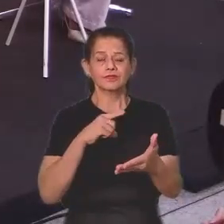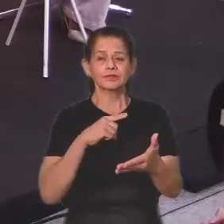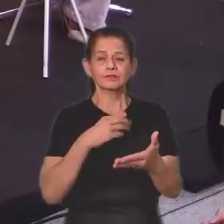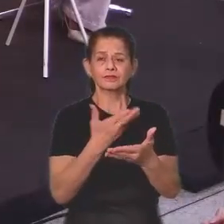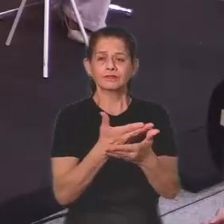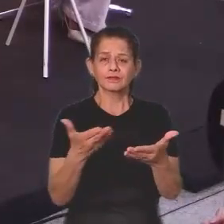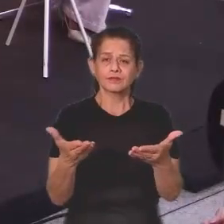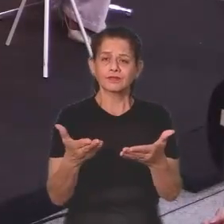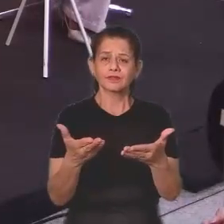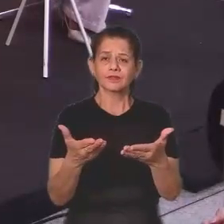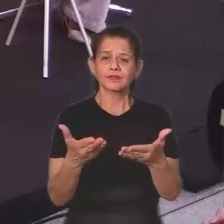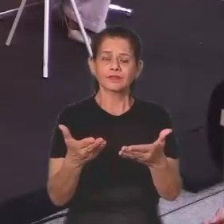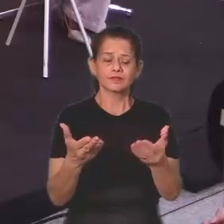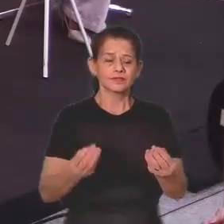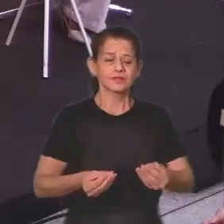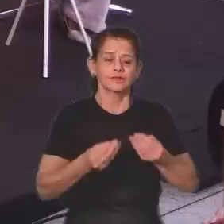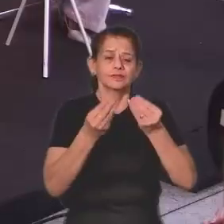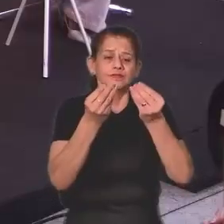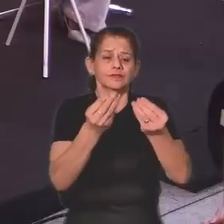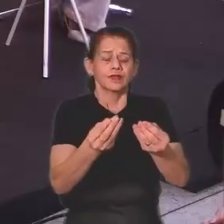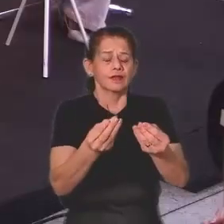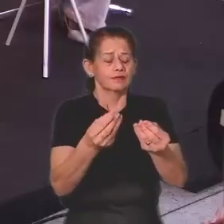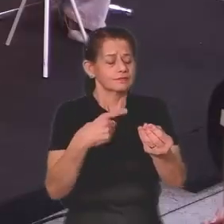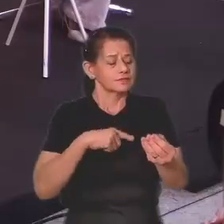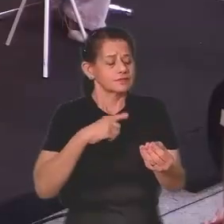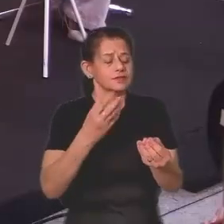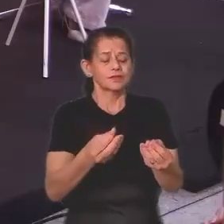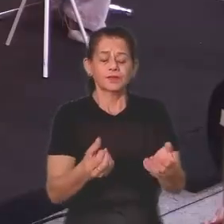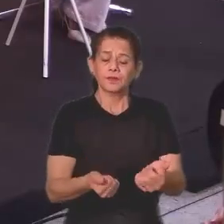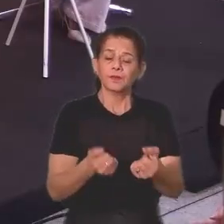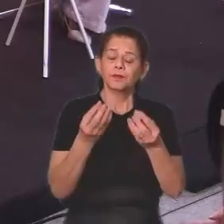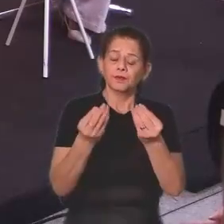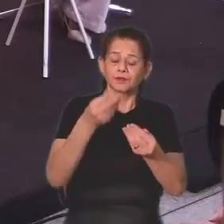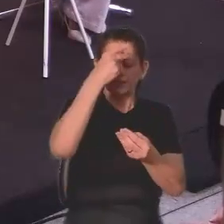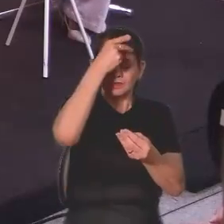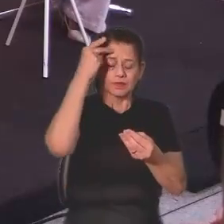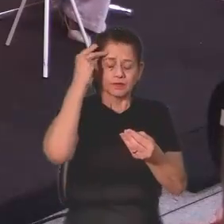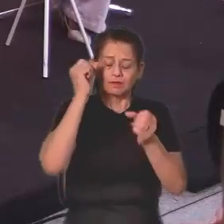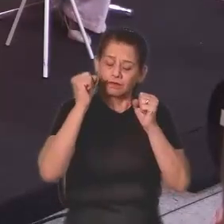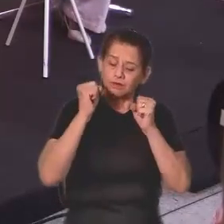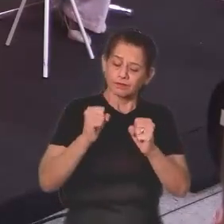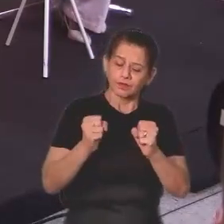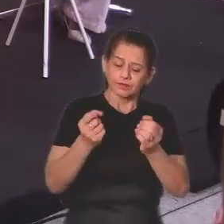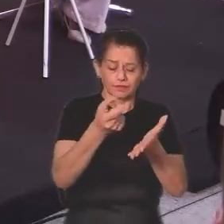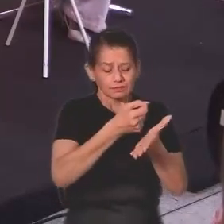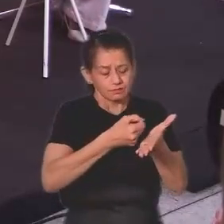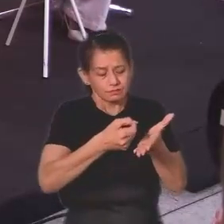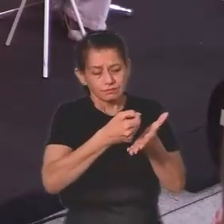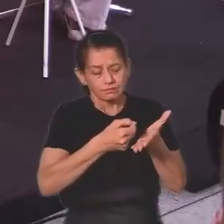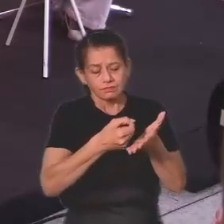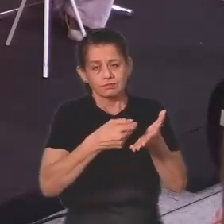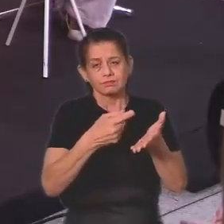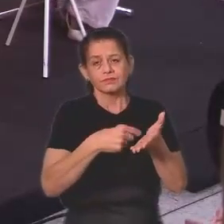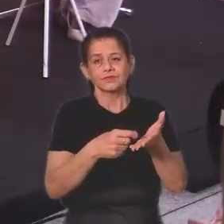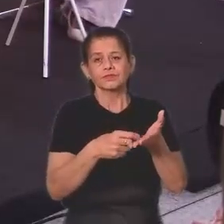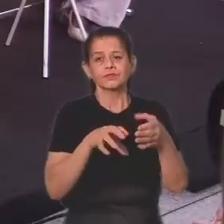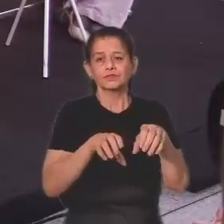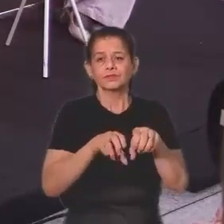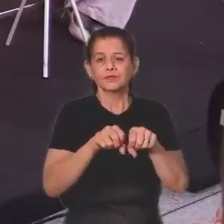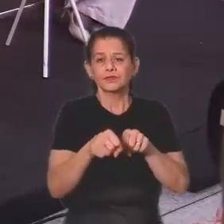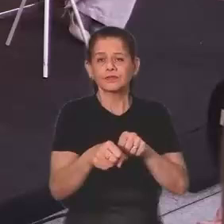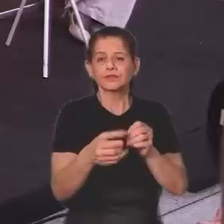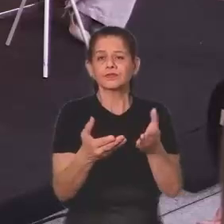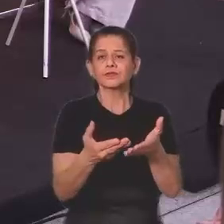pensar em dar condições também para que as pessoas possam executar, né, as